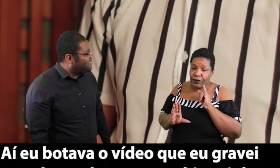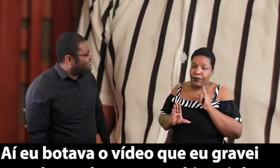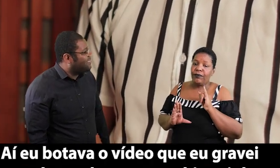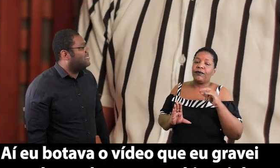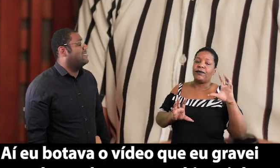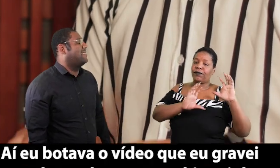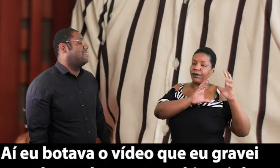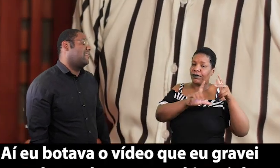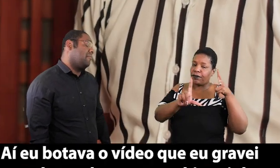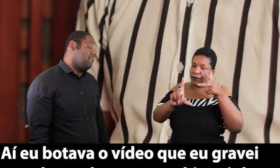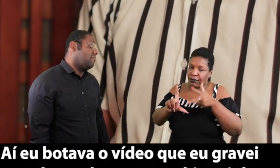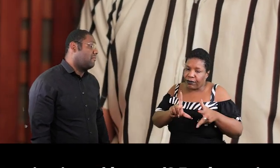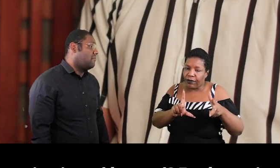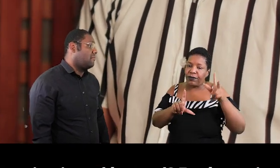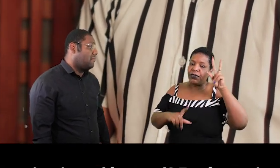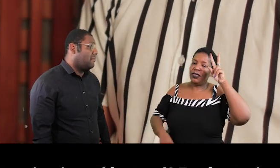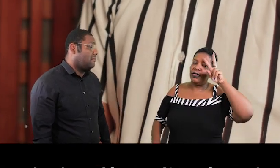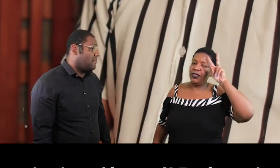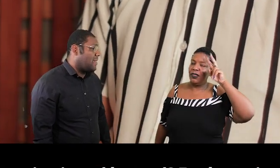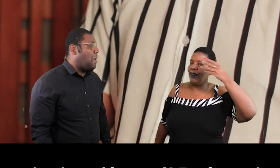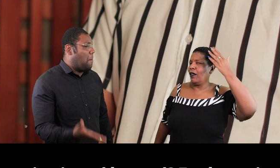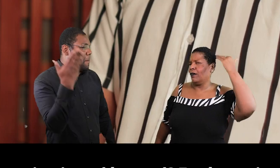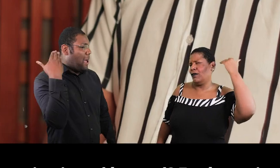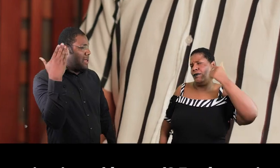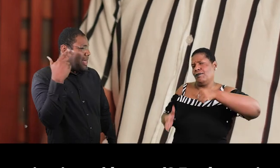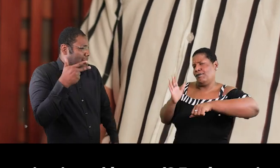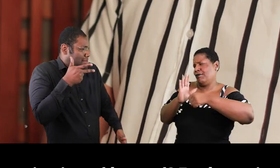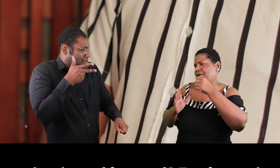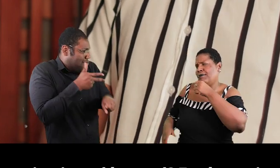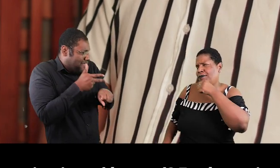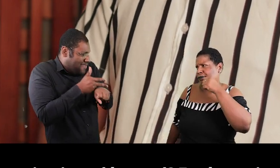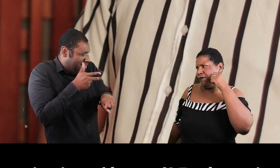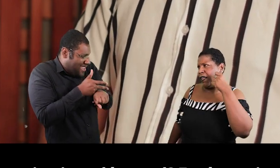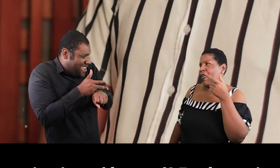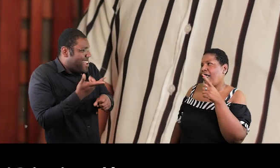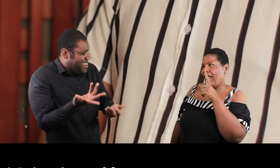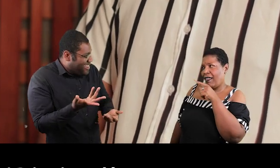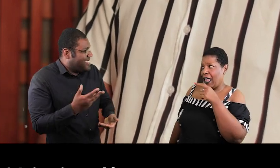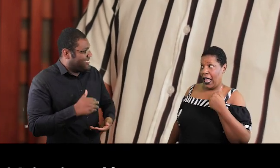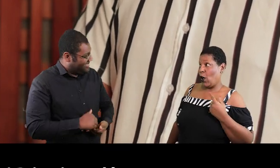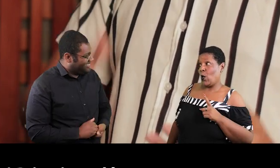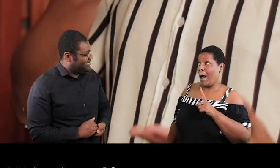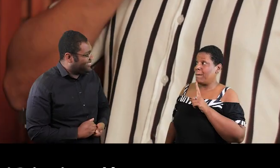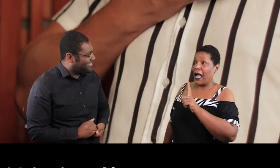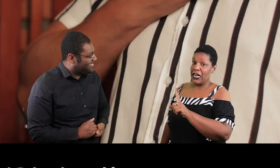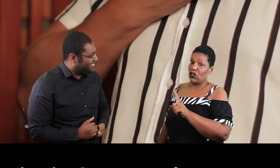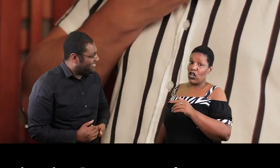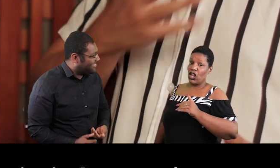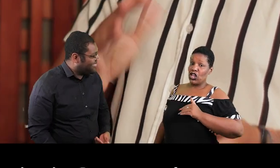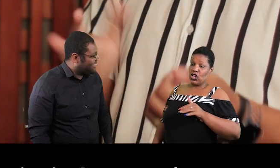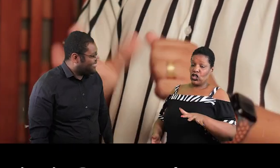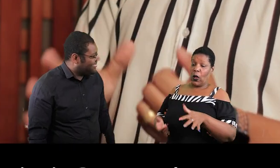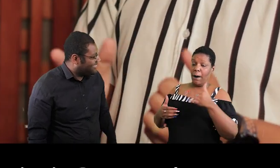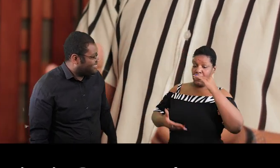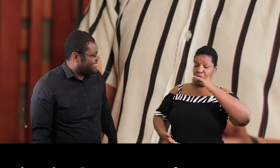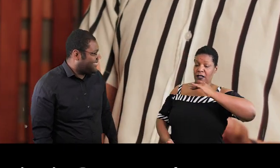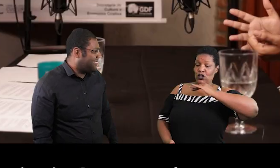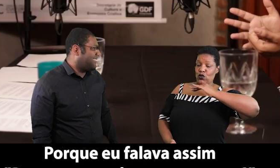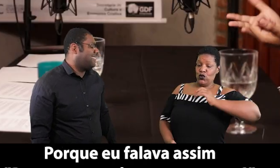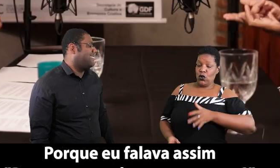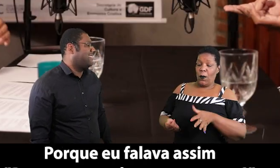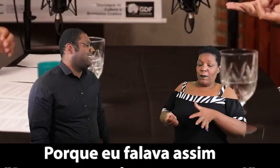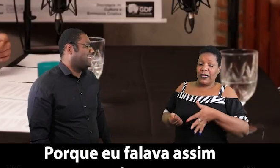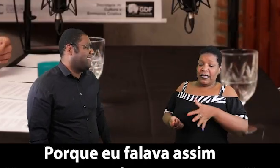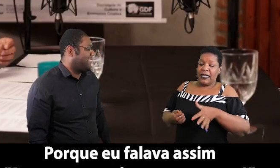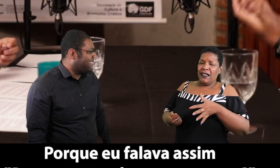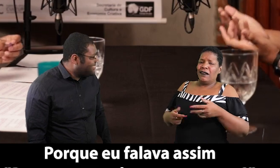pros alunos, botava uma historinha pros Aqueles alunos. primeiros vídeos, né? Primeiros vídeos. Eu cheguei a assistir. Que eu nem apareço. É só que assim, né? Eu só mostrava o pandeiro, porque eu